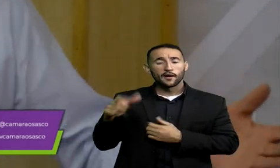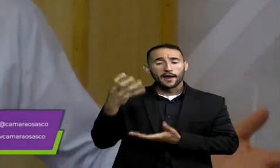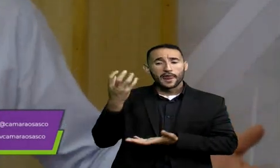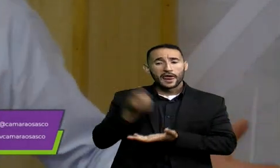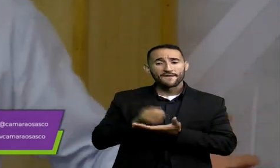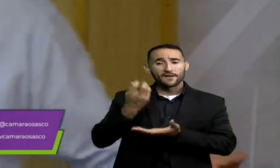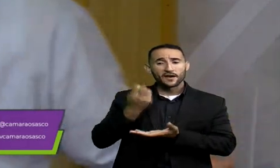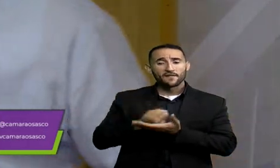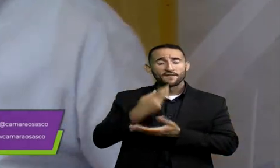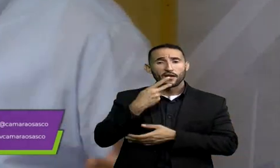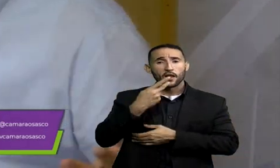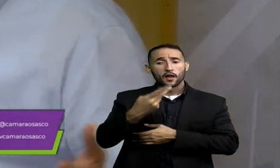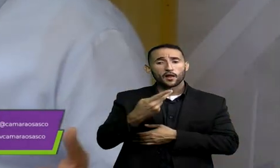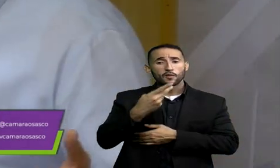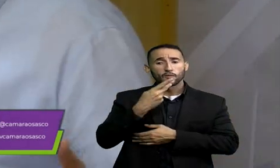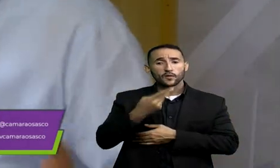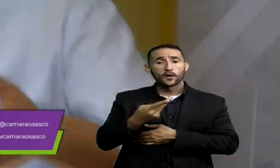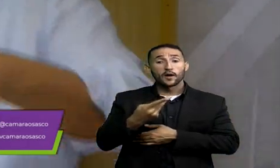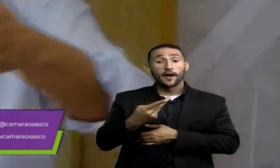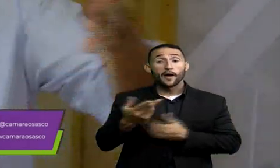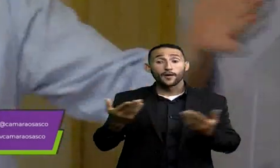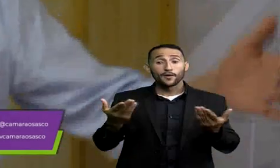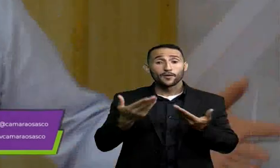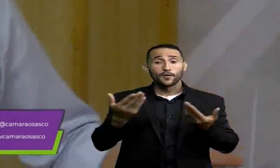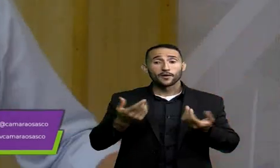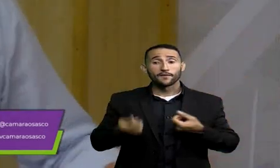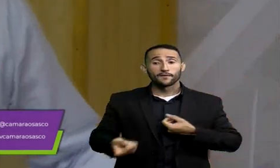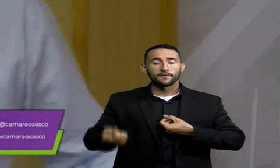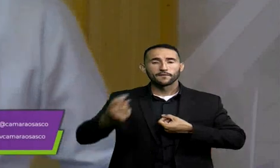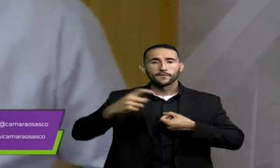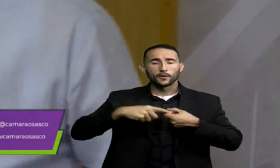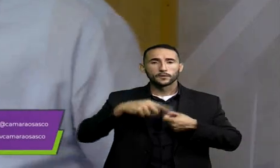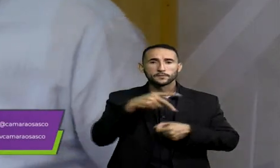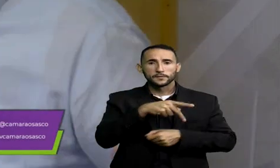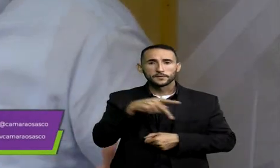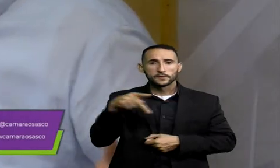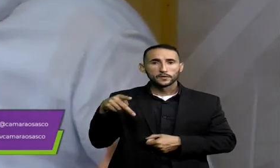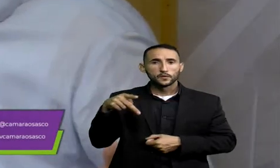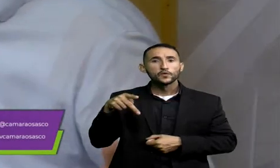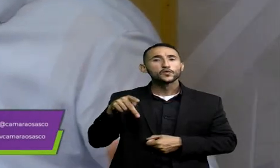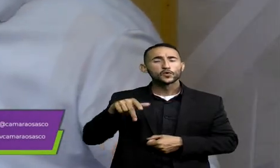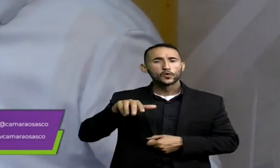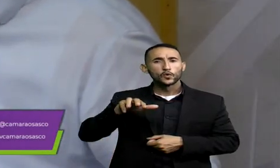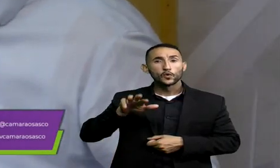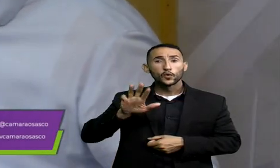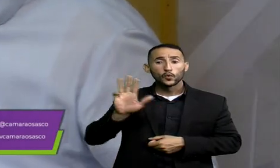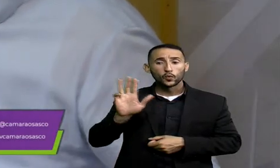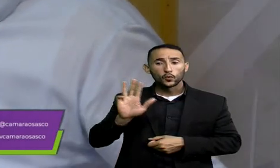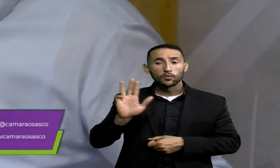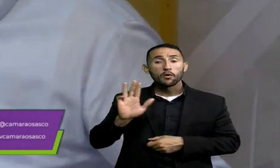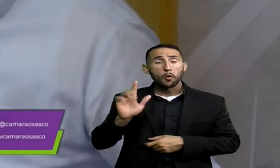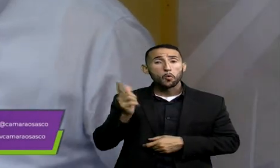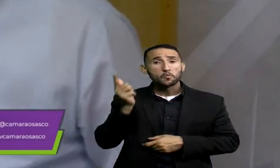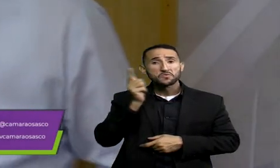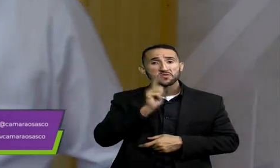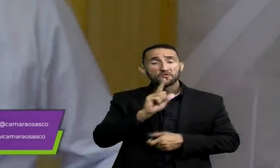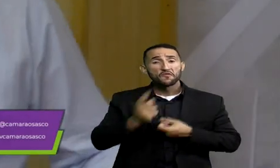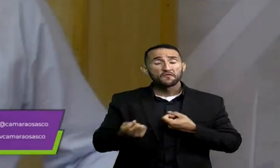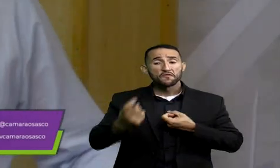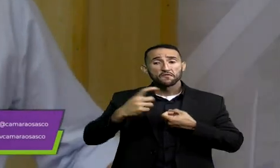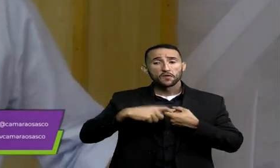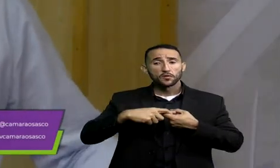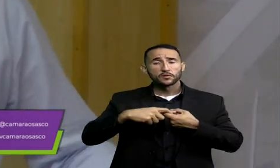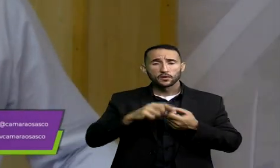falando que só com a volta do tal presidente que tá aí é que a universidade tá saindo eu acho que eles são